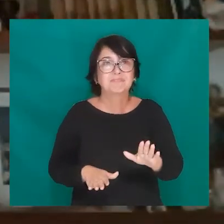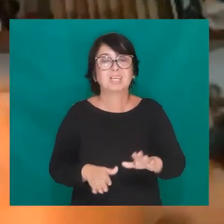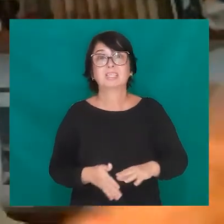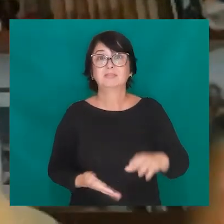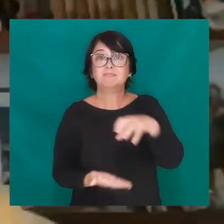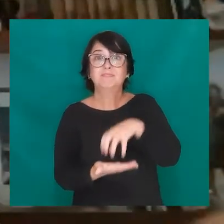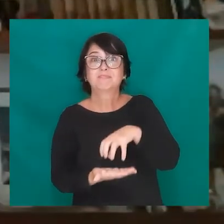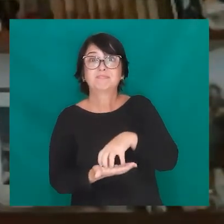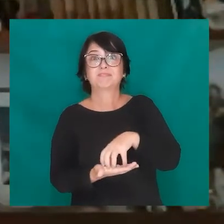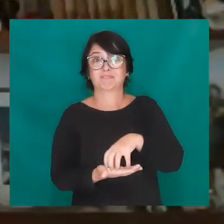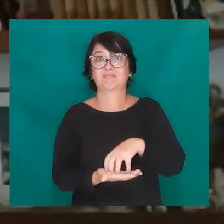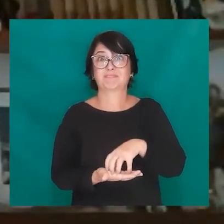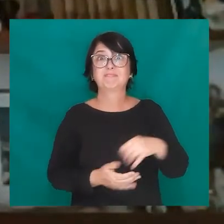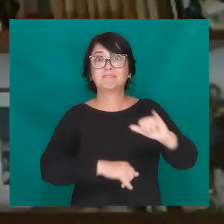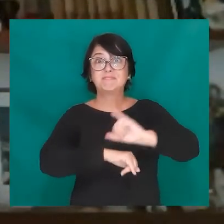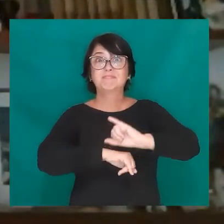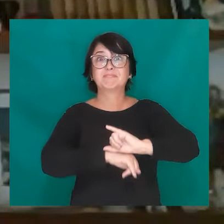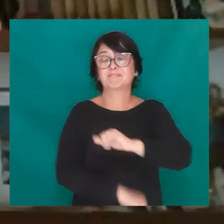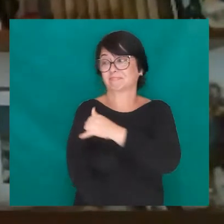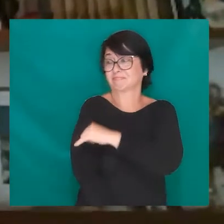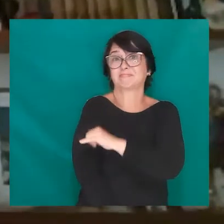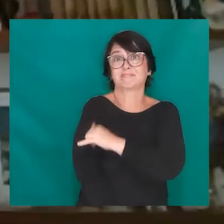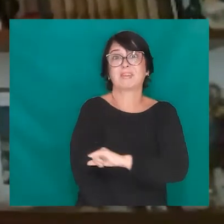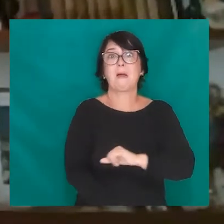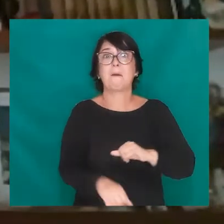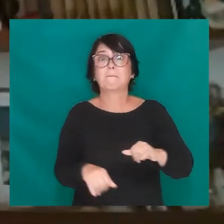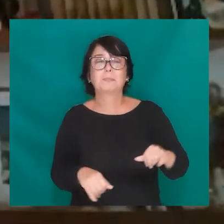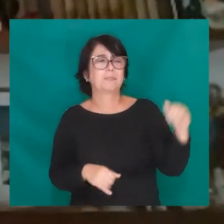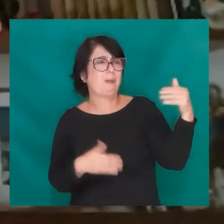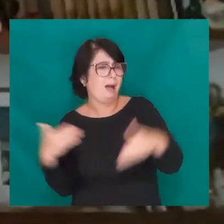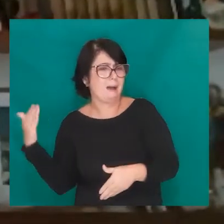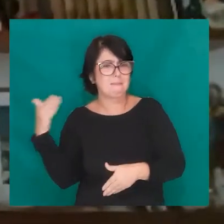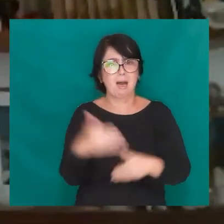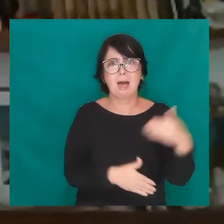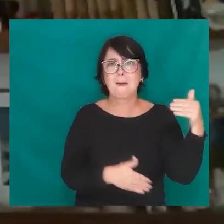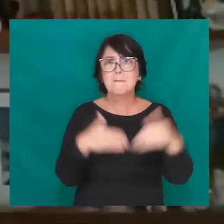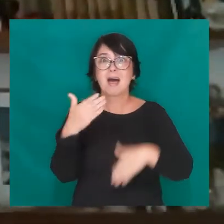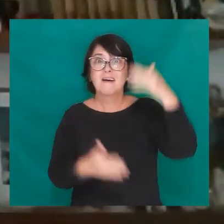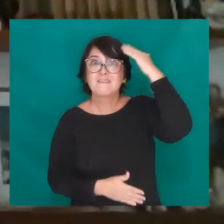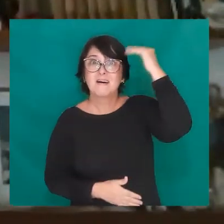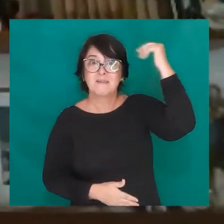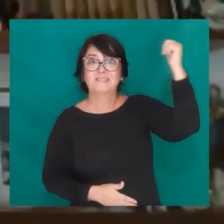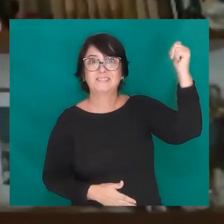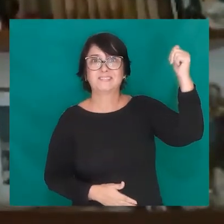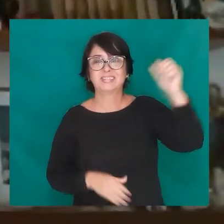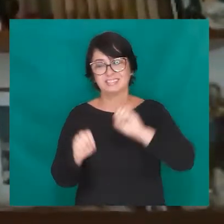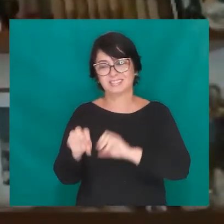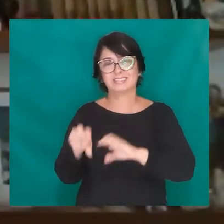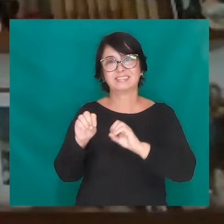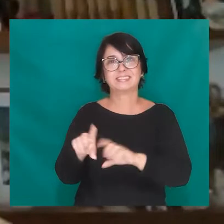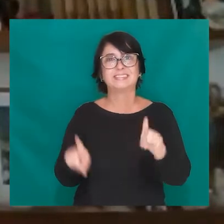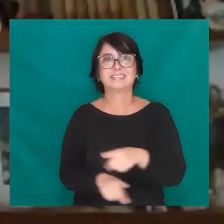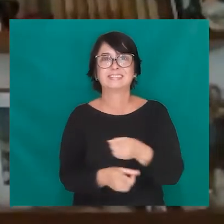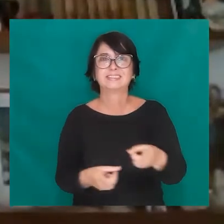né? Alguns centros, né, que daqui no Rio de Janeiro, e muita gente passou, virou uma referência, especialmente aqui, quando a gente fala de educação relativa à música,